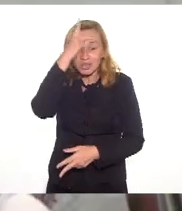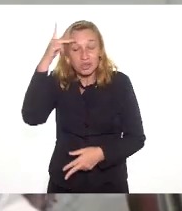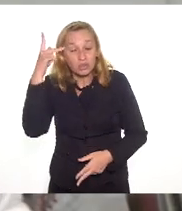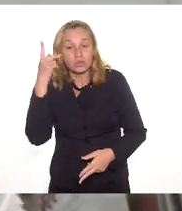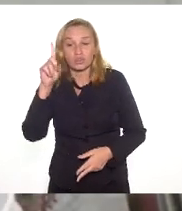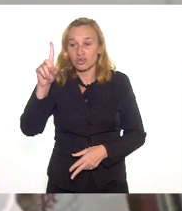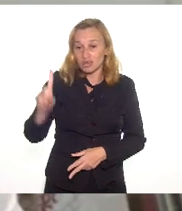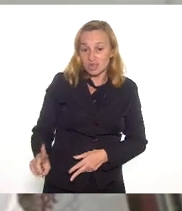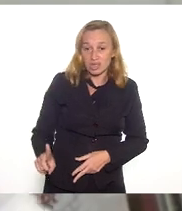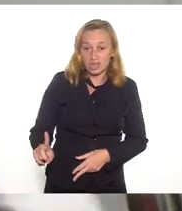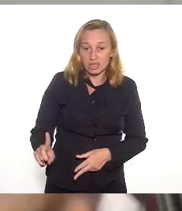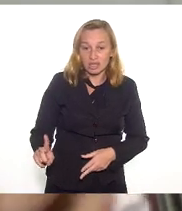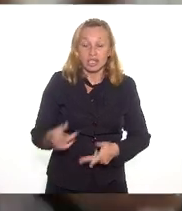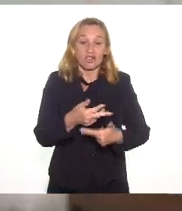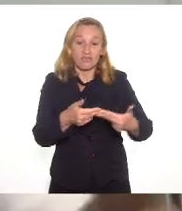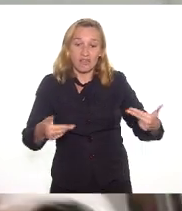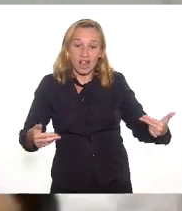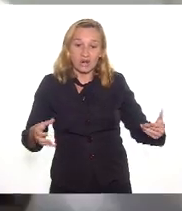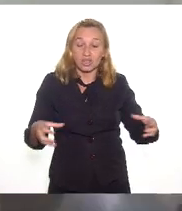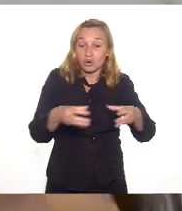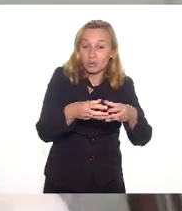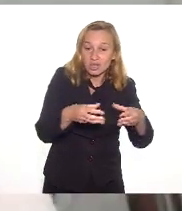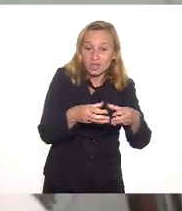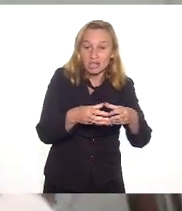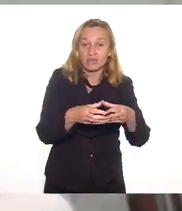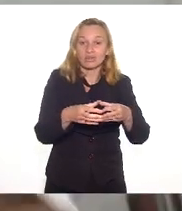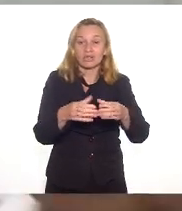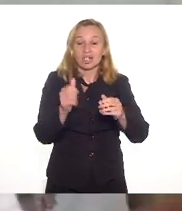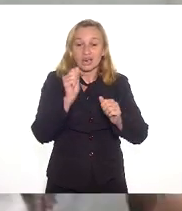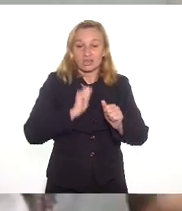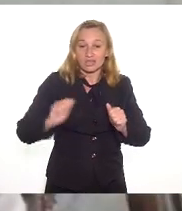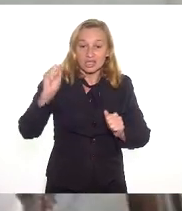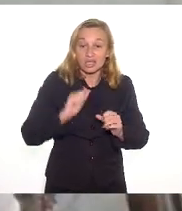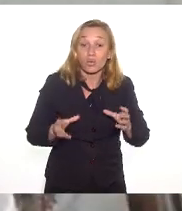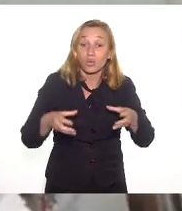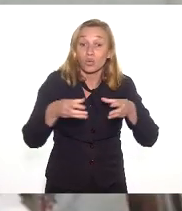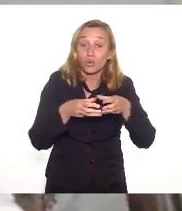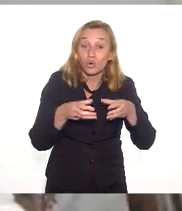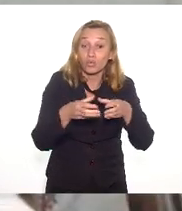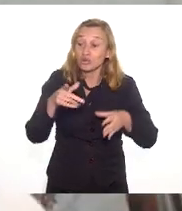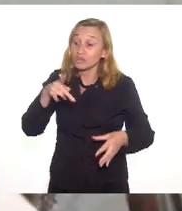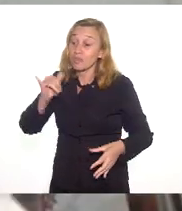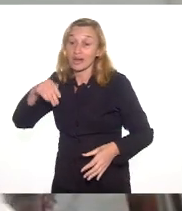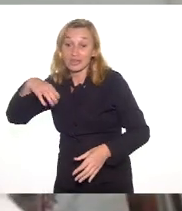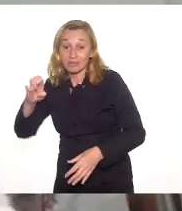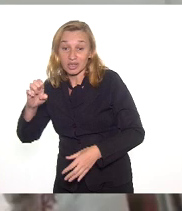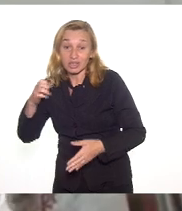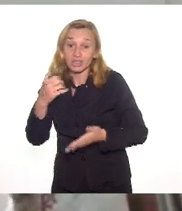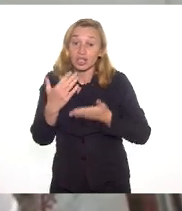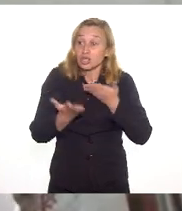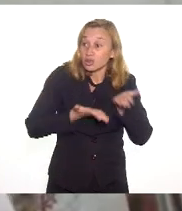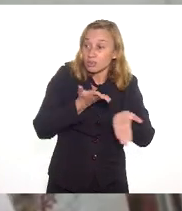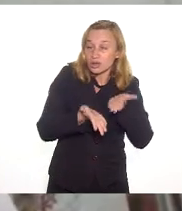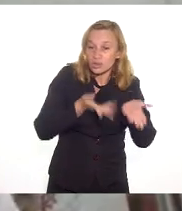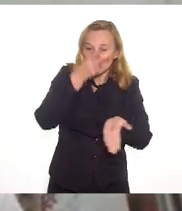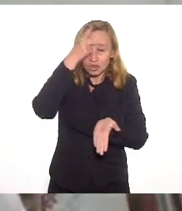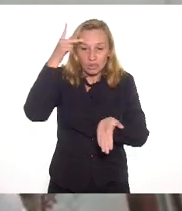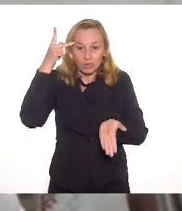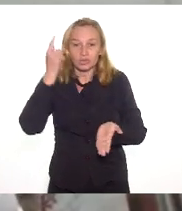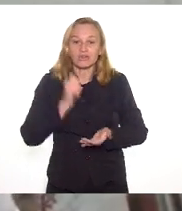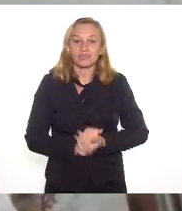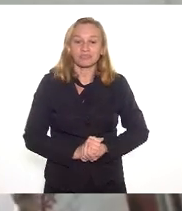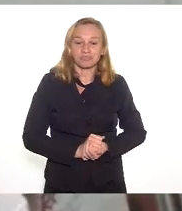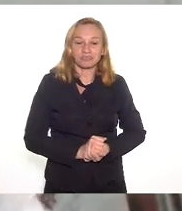com deficiência, com diversas comissões, associações, grupos de pais e mães, de cuidadores, de